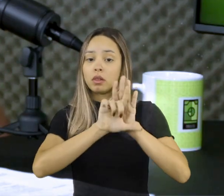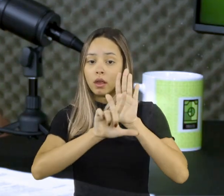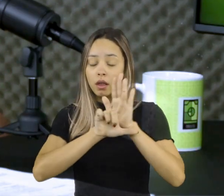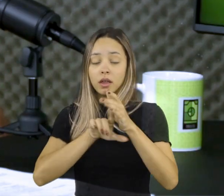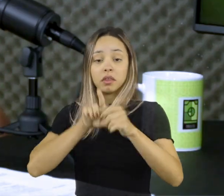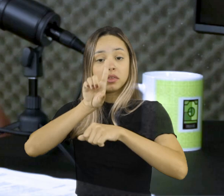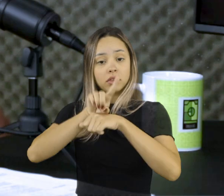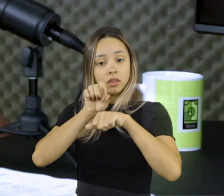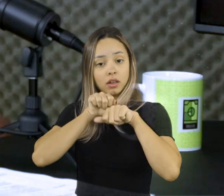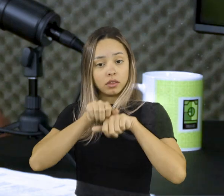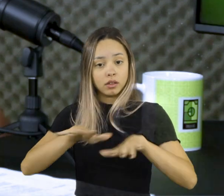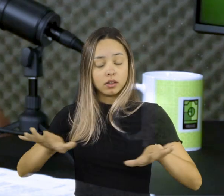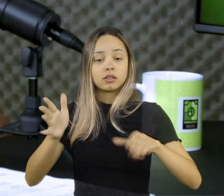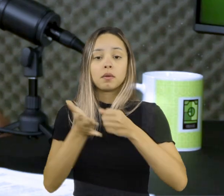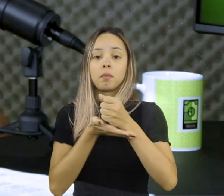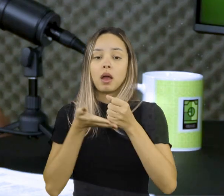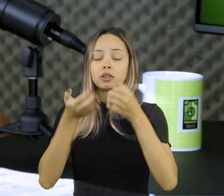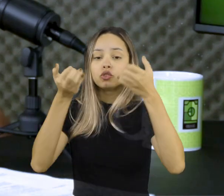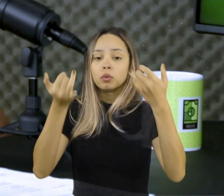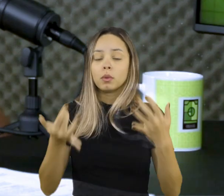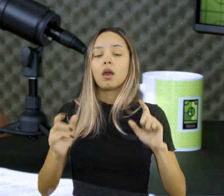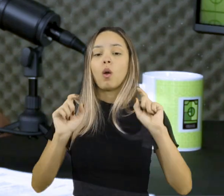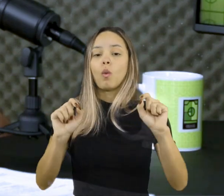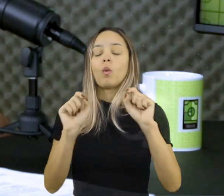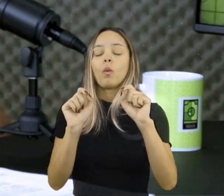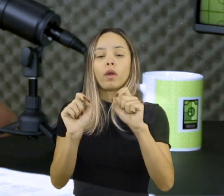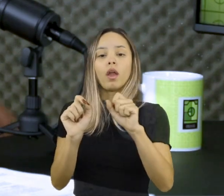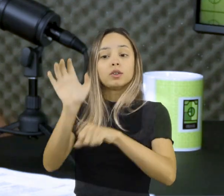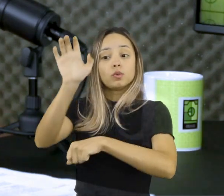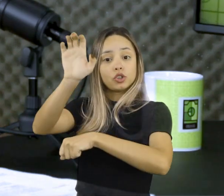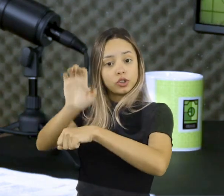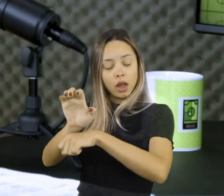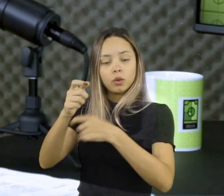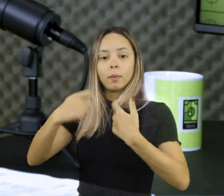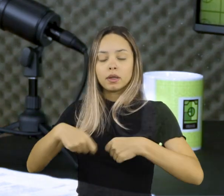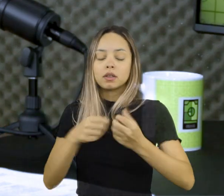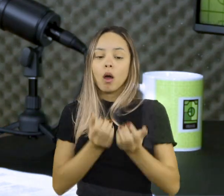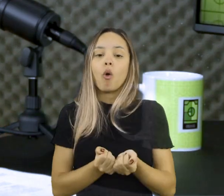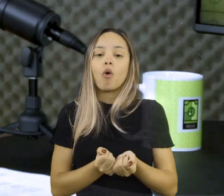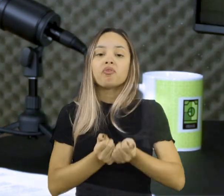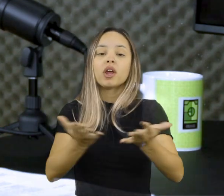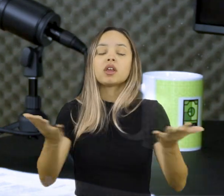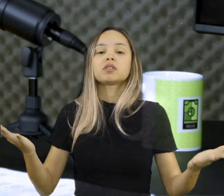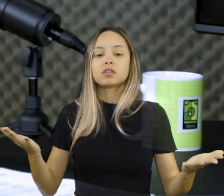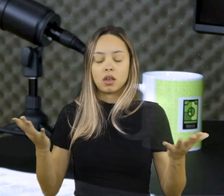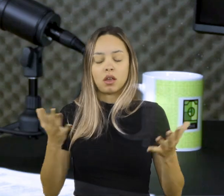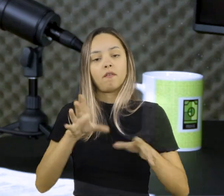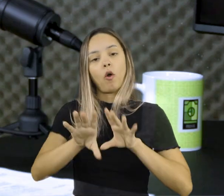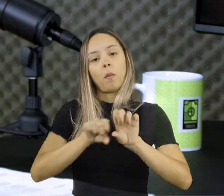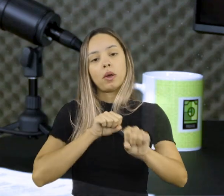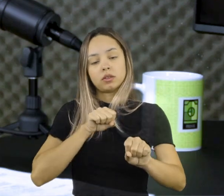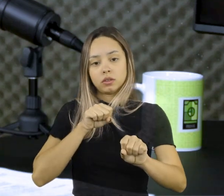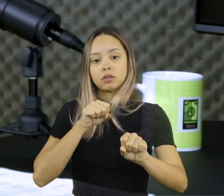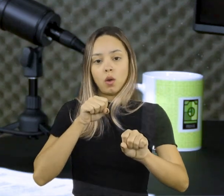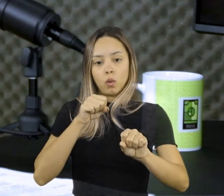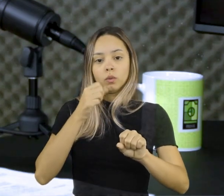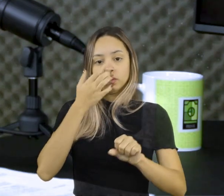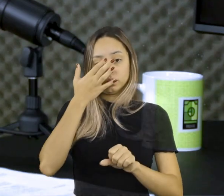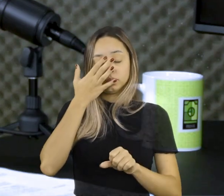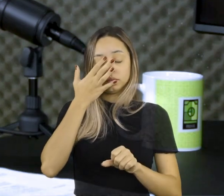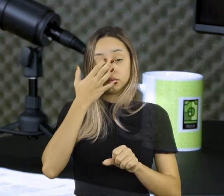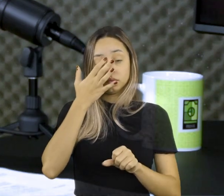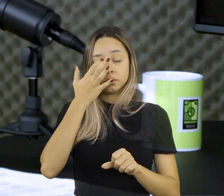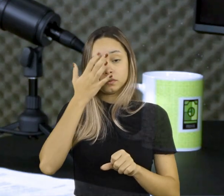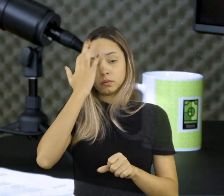o Estado precisa dar essa condição, essa formação. Essa formação está acontecendo? Em que passo?